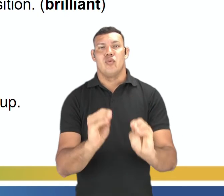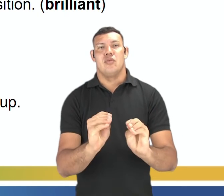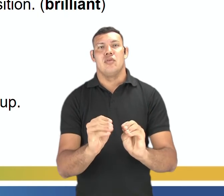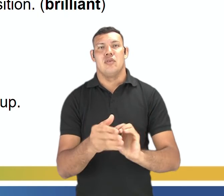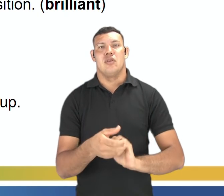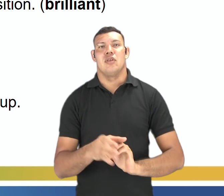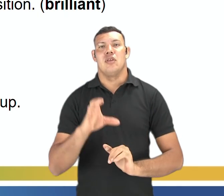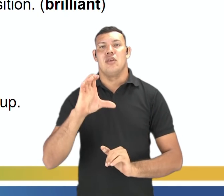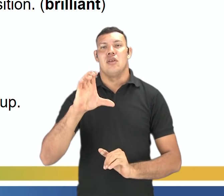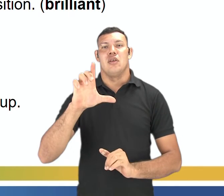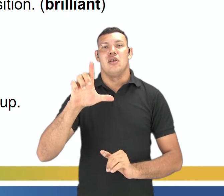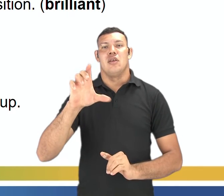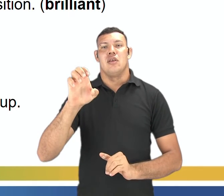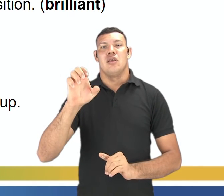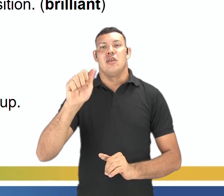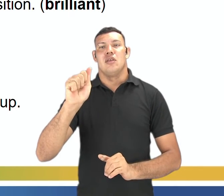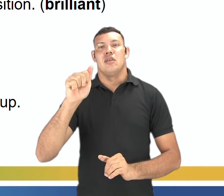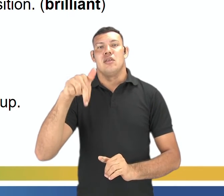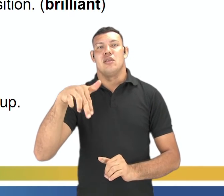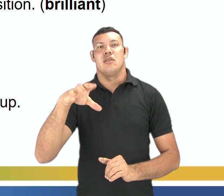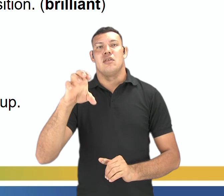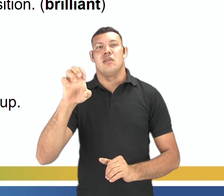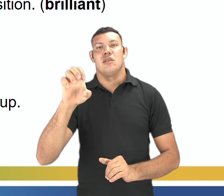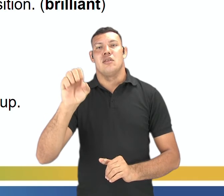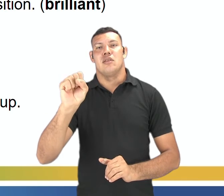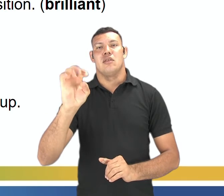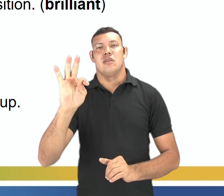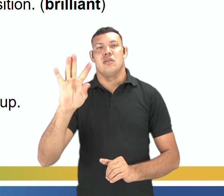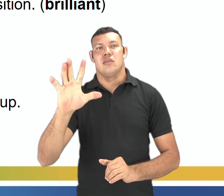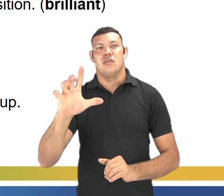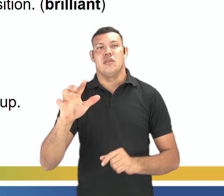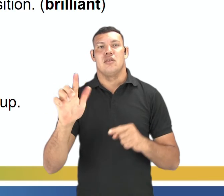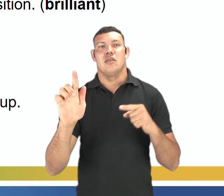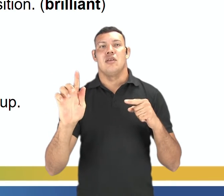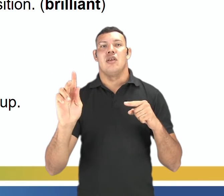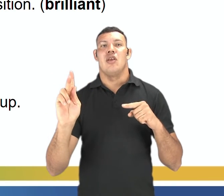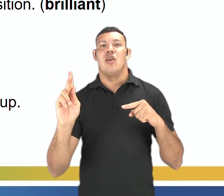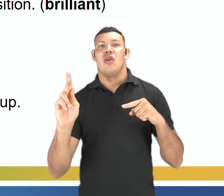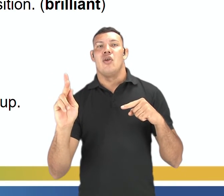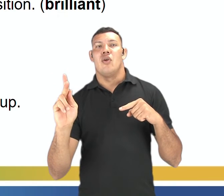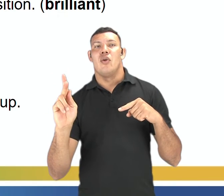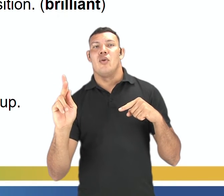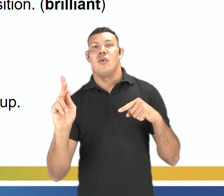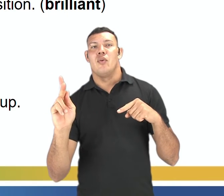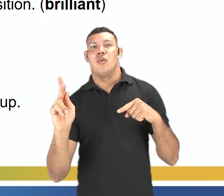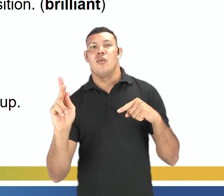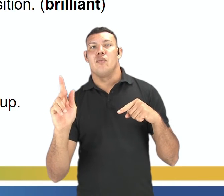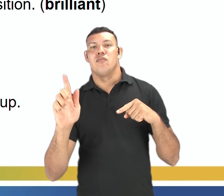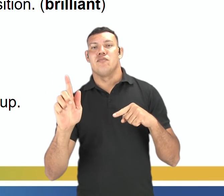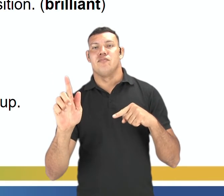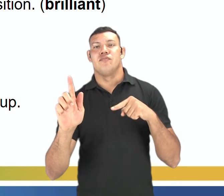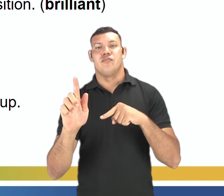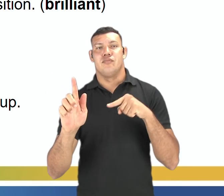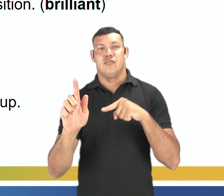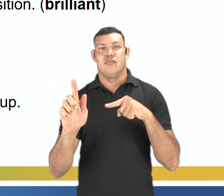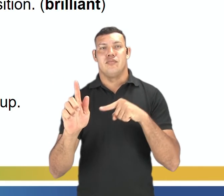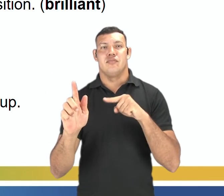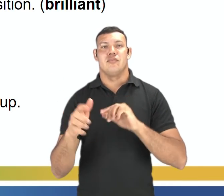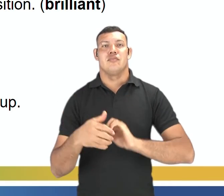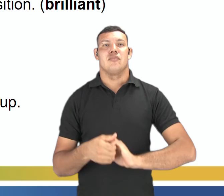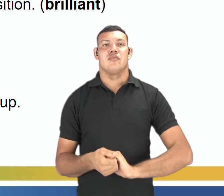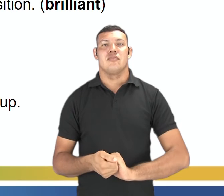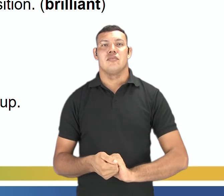é o mais limpo de todos. Okay? Letter D, we have of all composers,